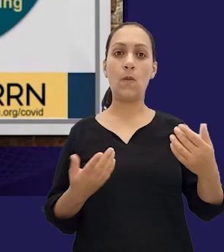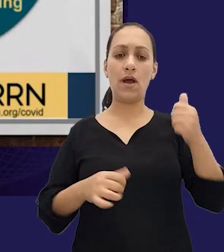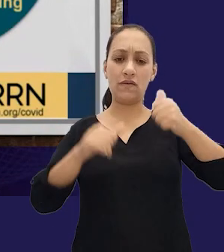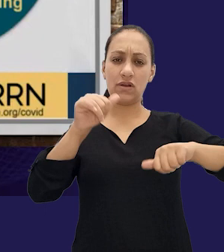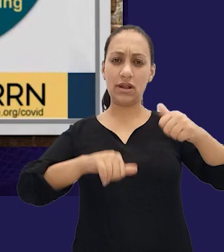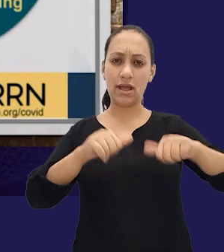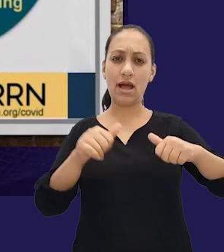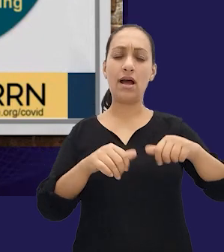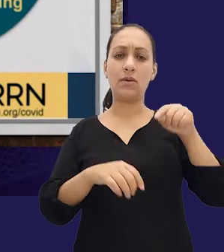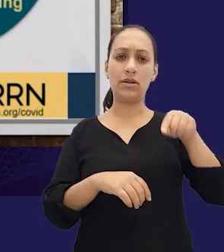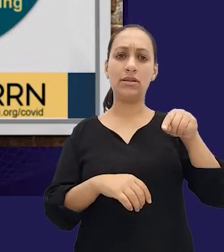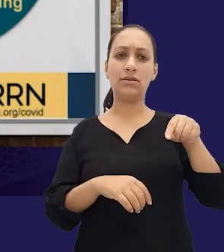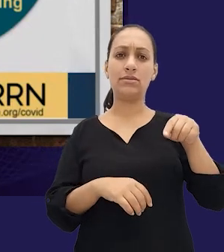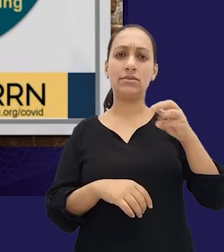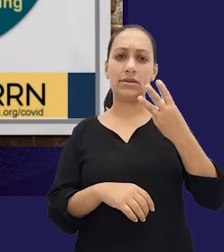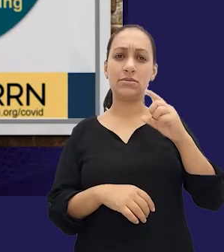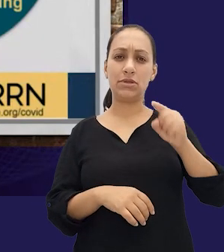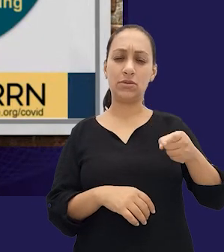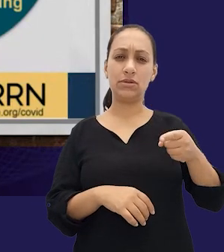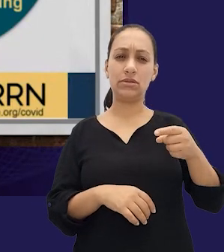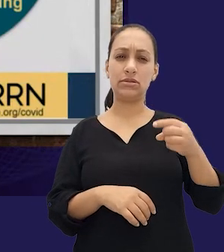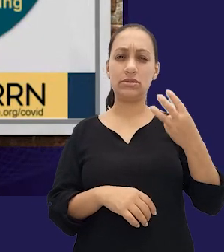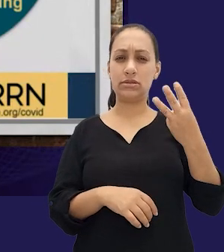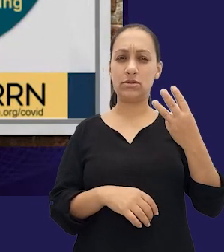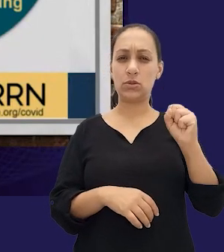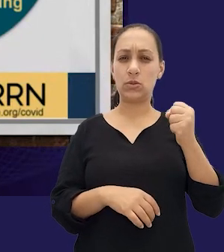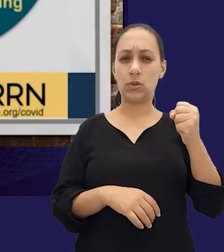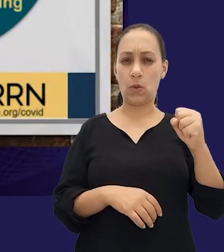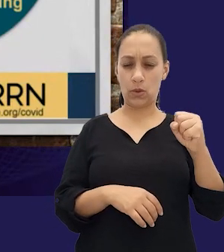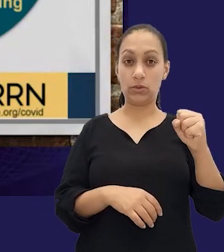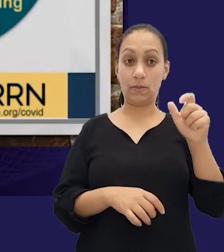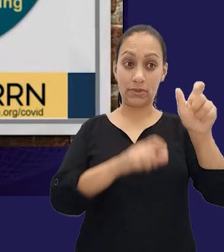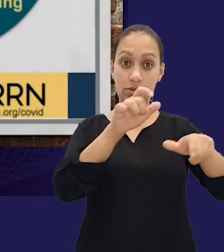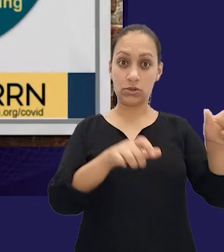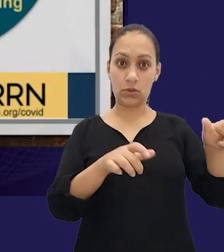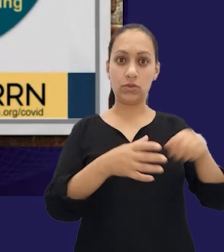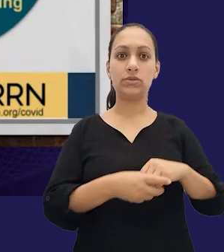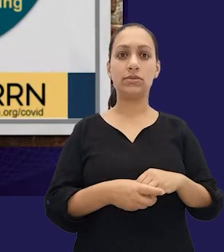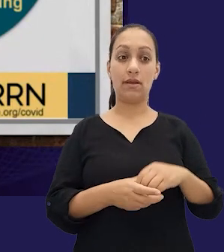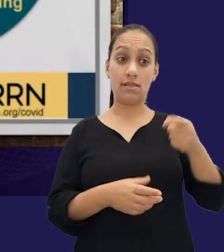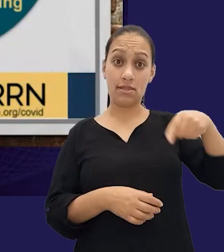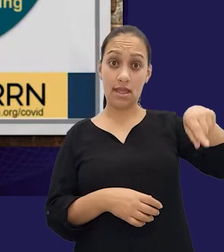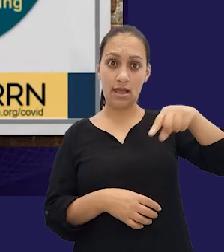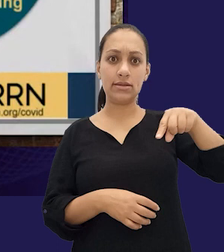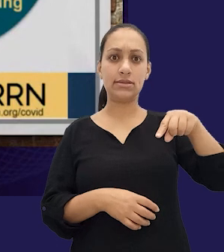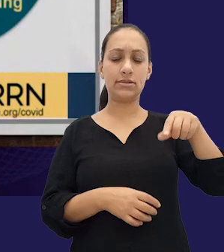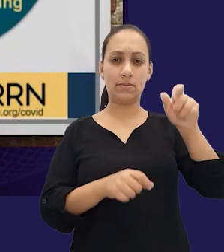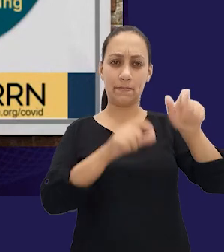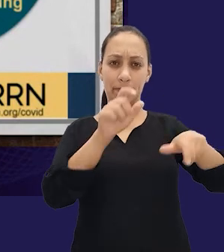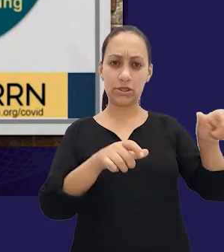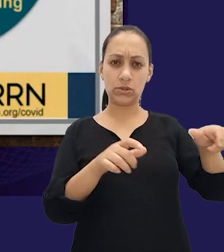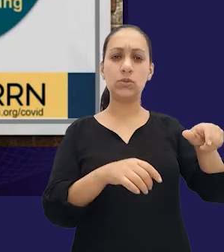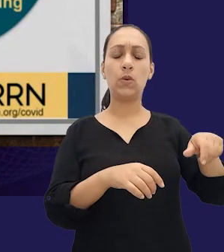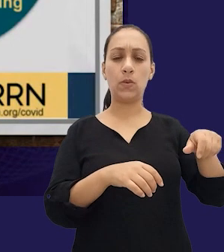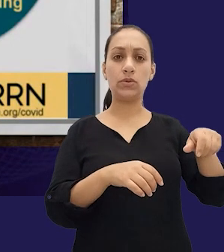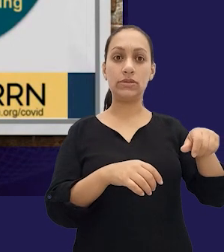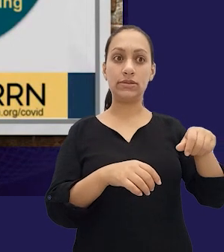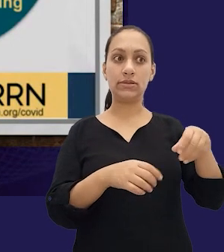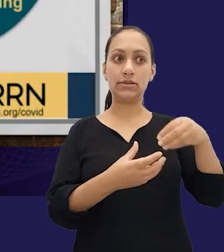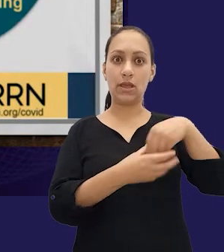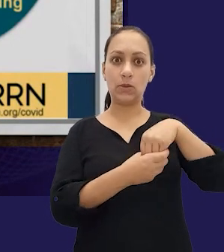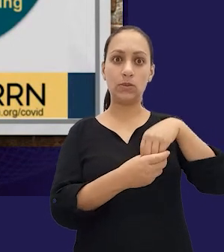montante de 3.338 pacientes. Desses 3.338 pacientes na admissão